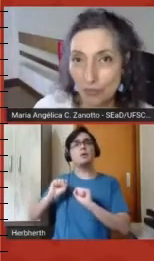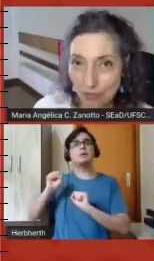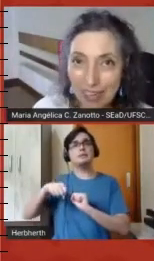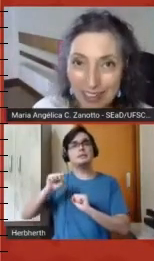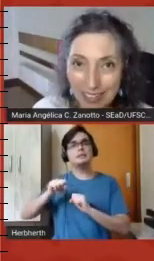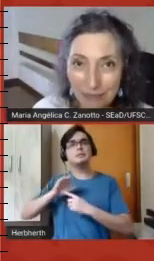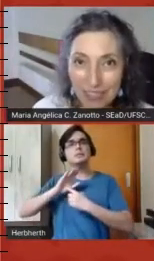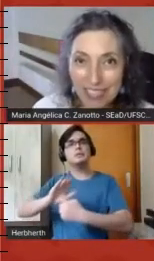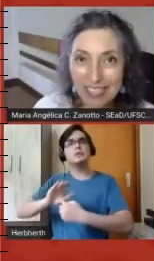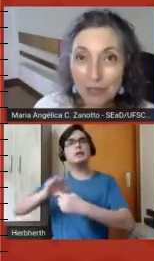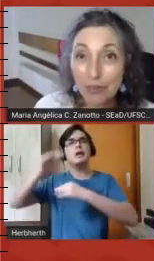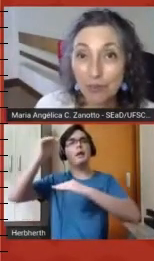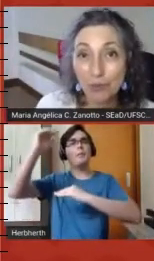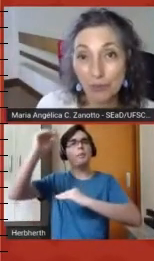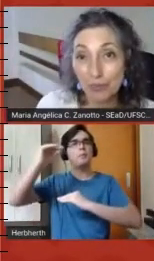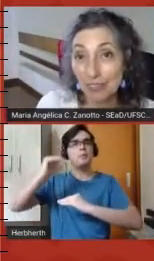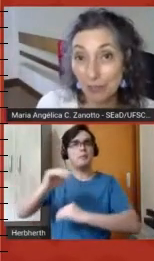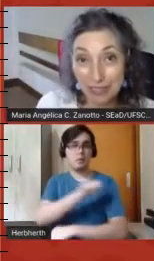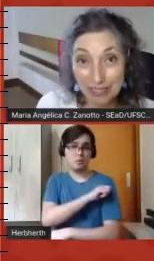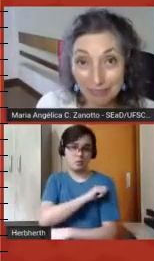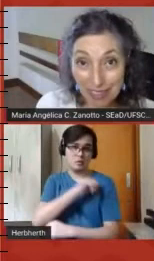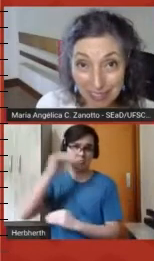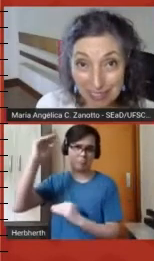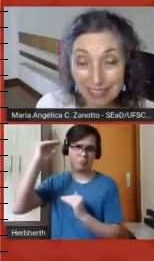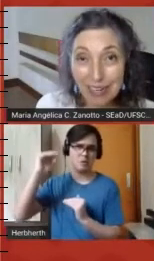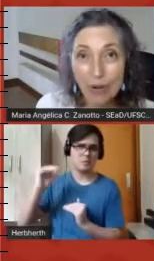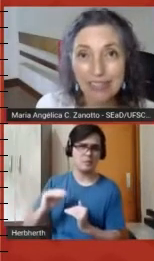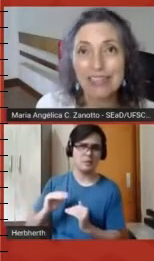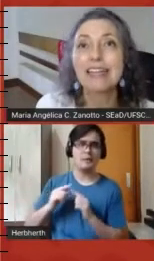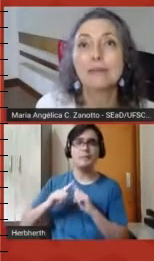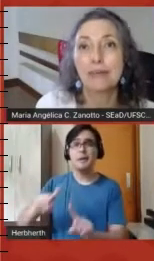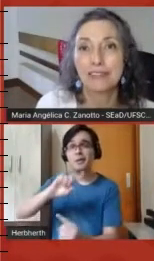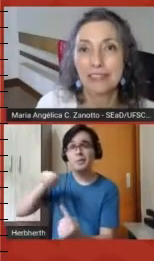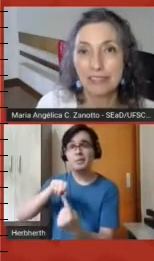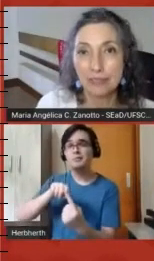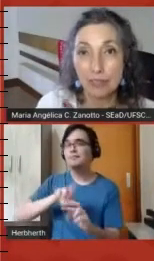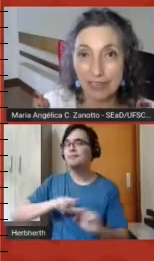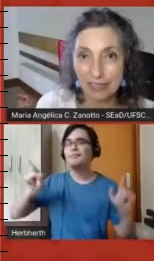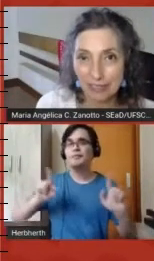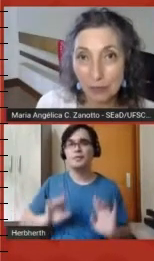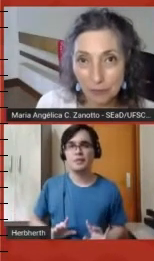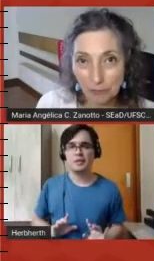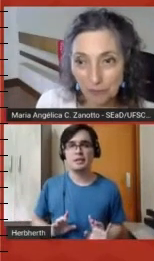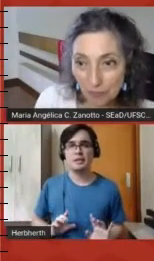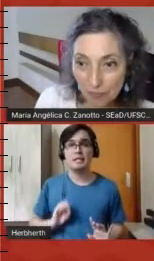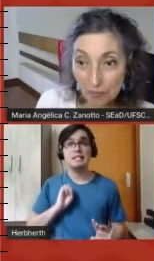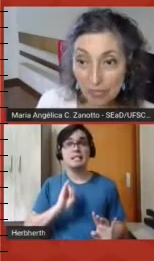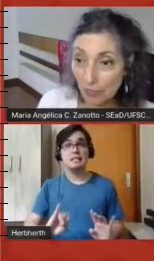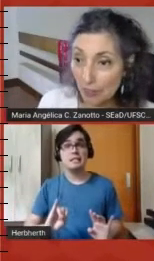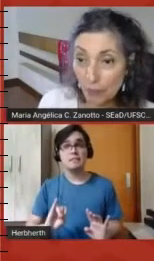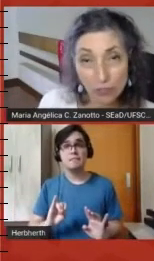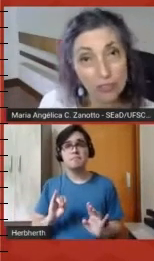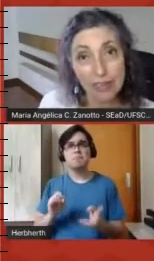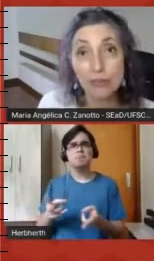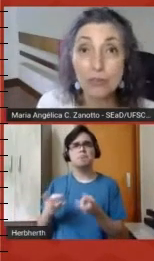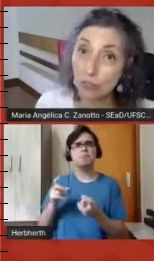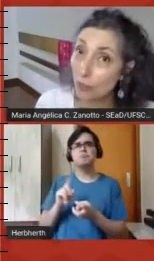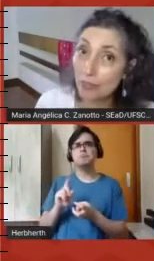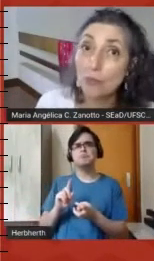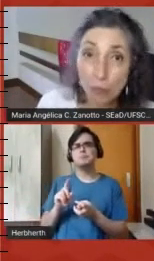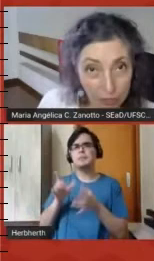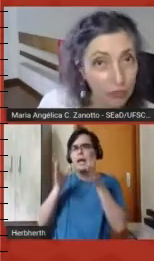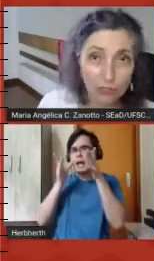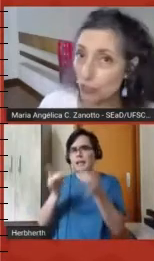esse o objetivo dela. Então, se você não atenta para essa questão da avaliação, você pode usar